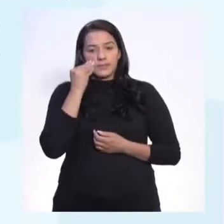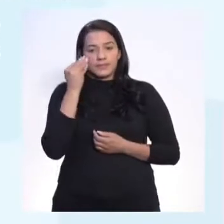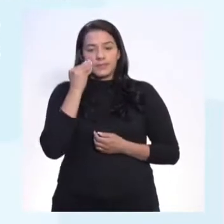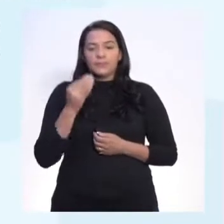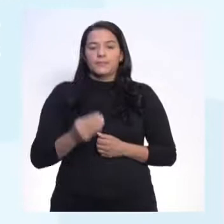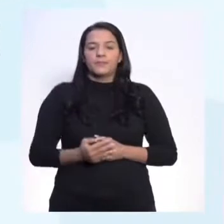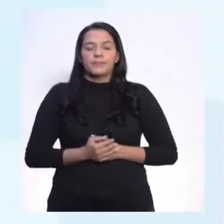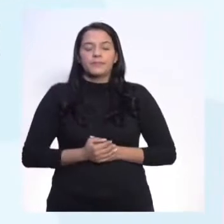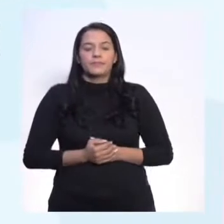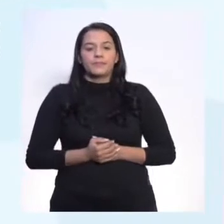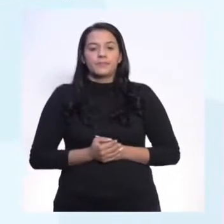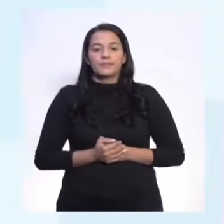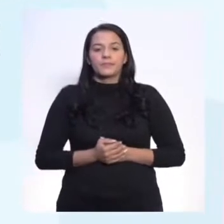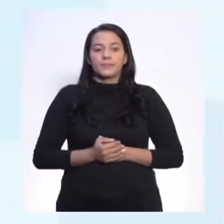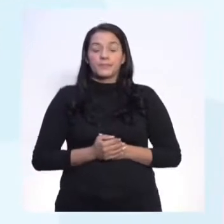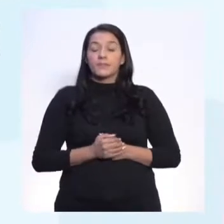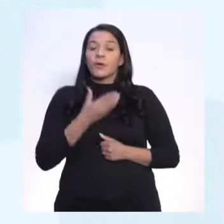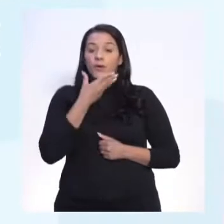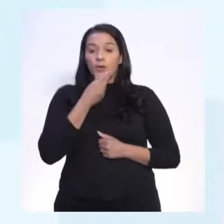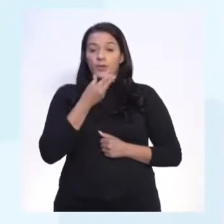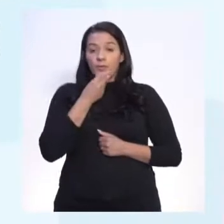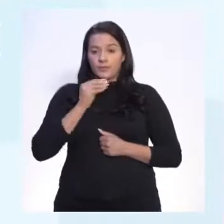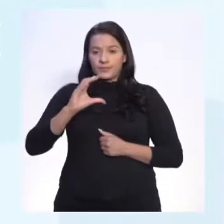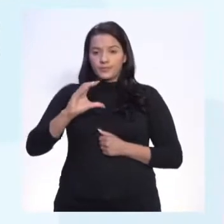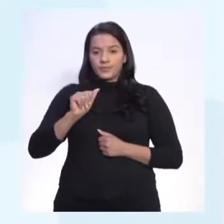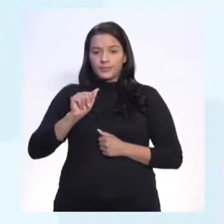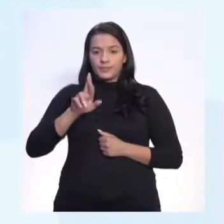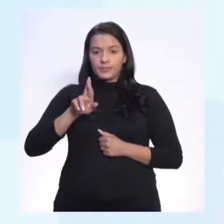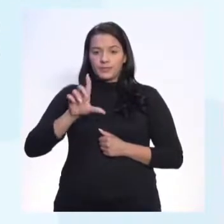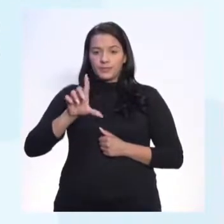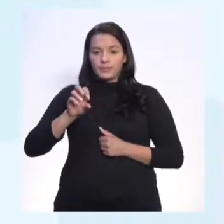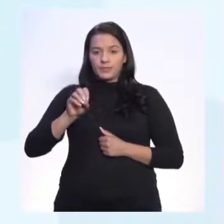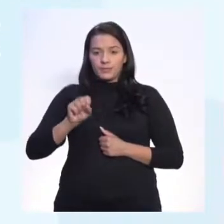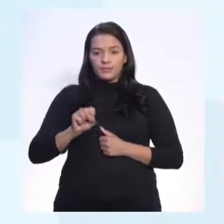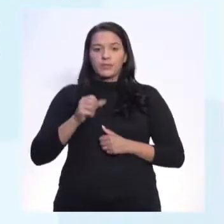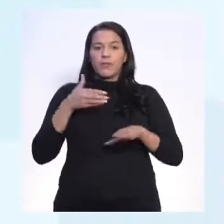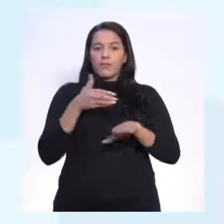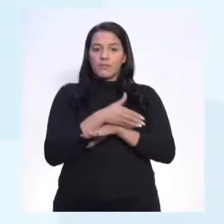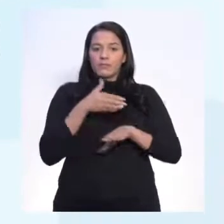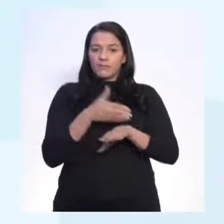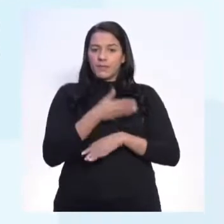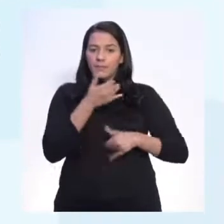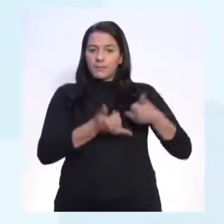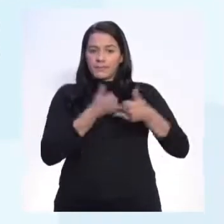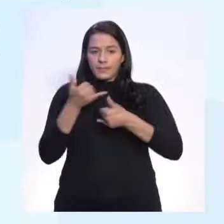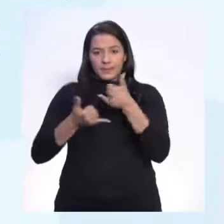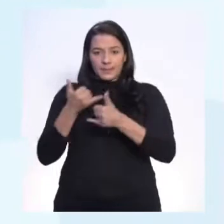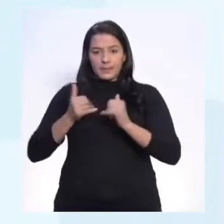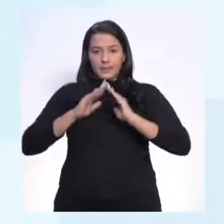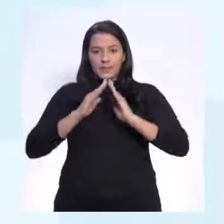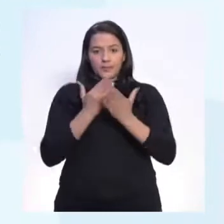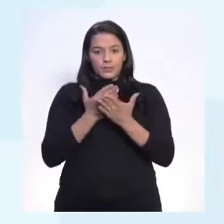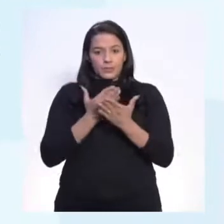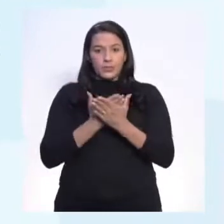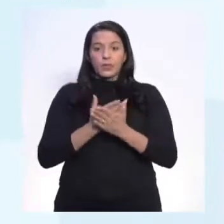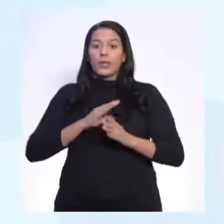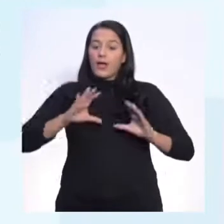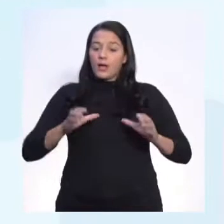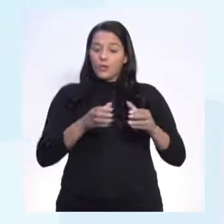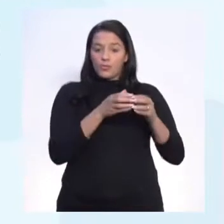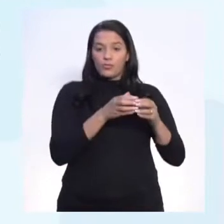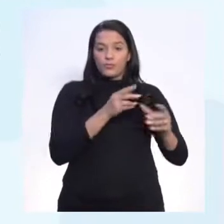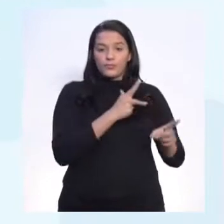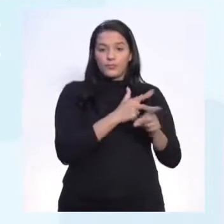atividade. Carlos participará de uma gincana na escola e a equipe